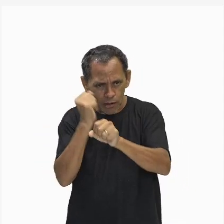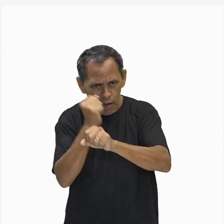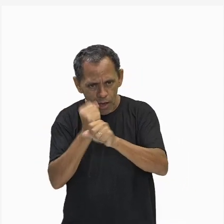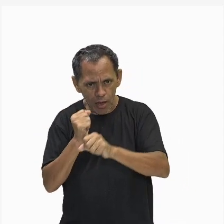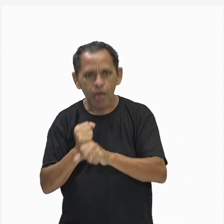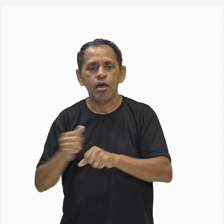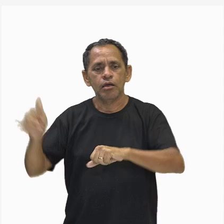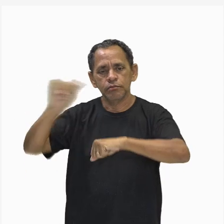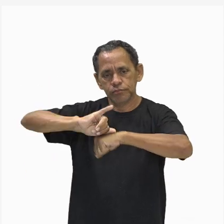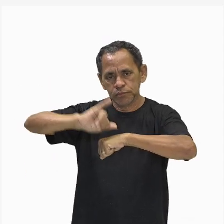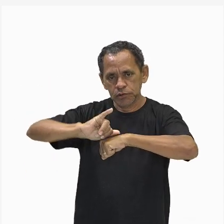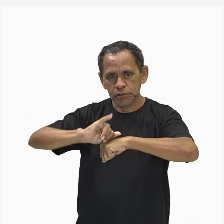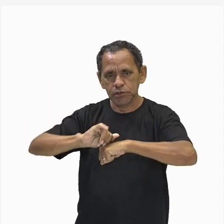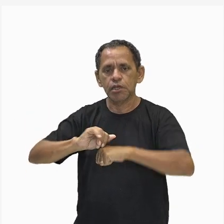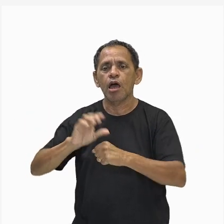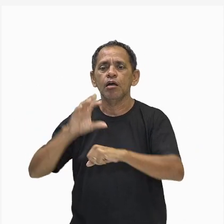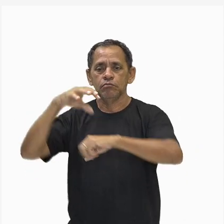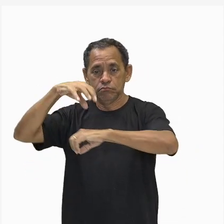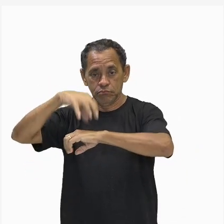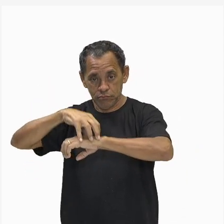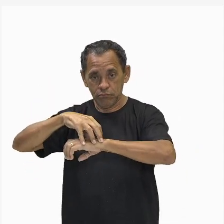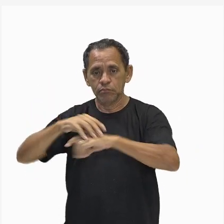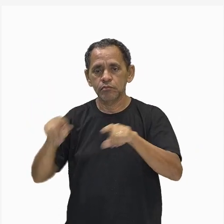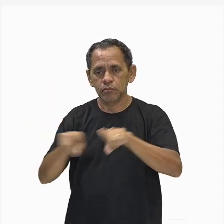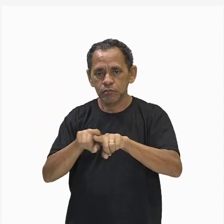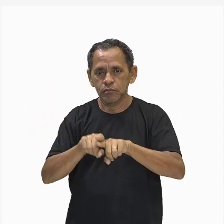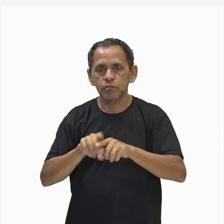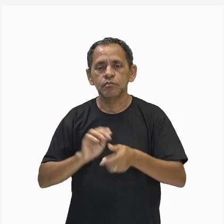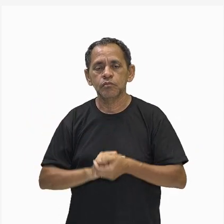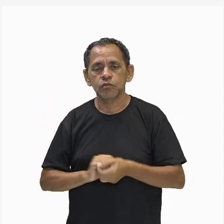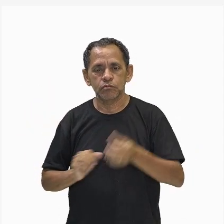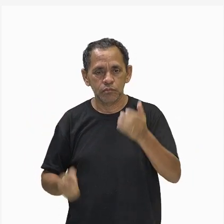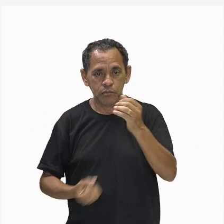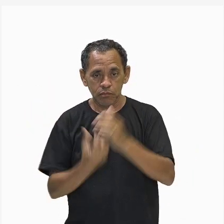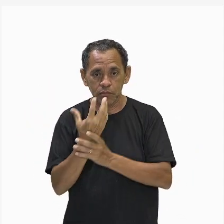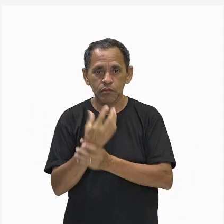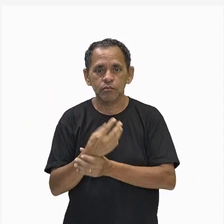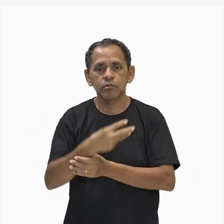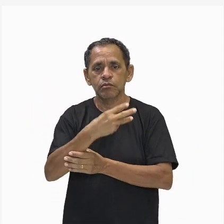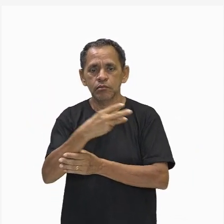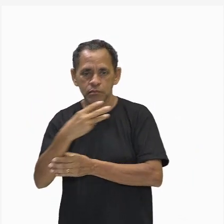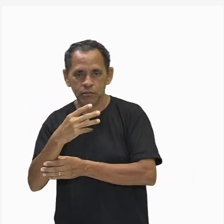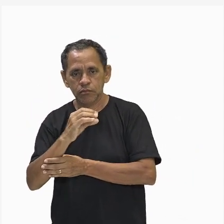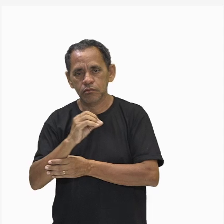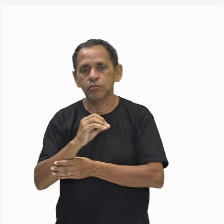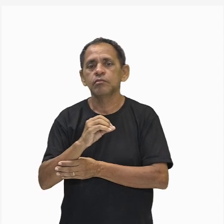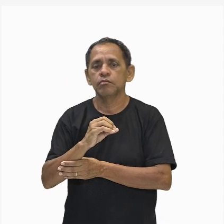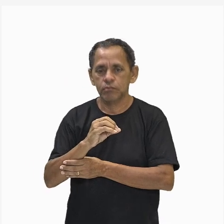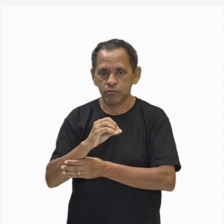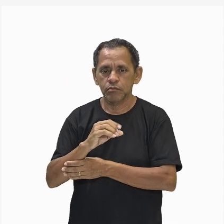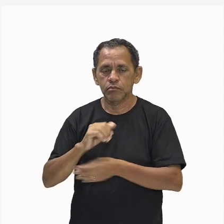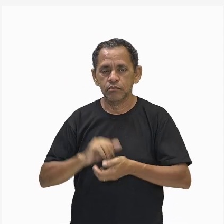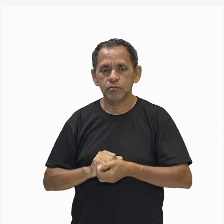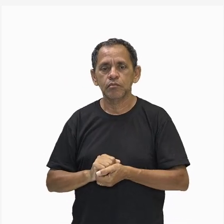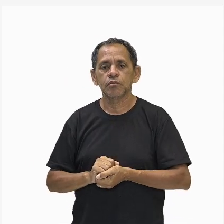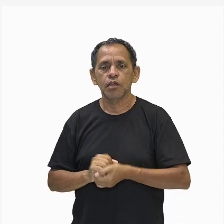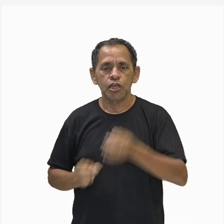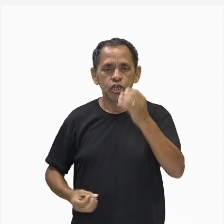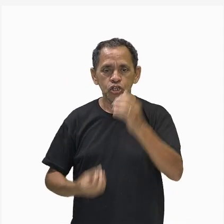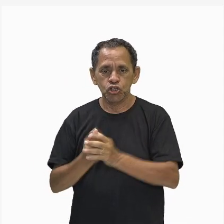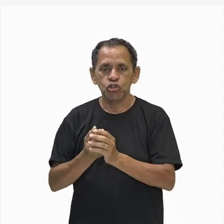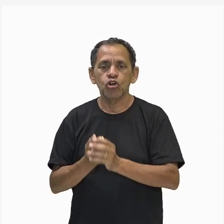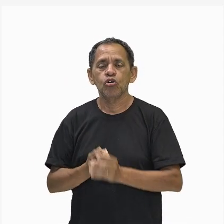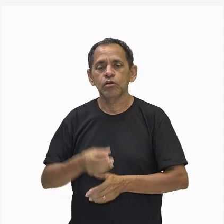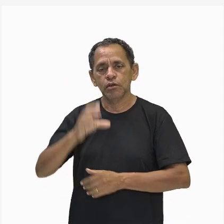de Constantinopla, fundada em 330. Em 313, Constantino decretou o Edito de